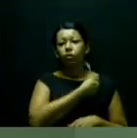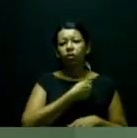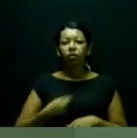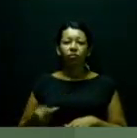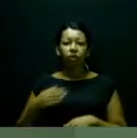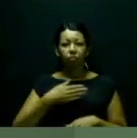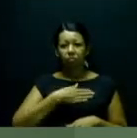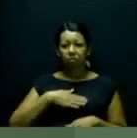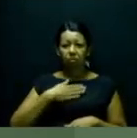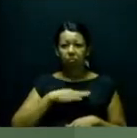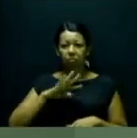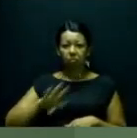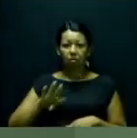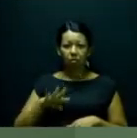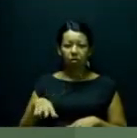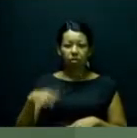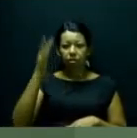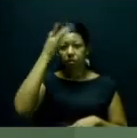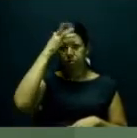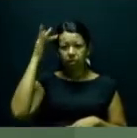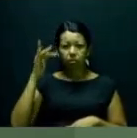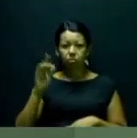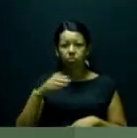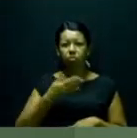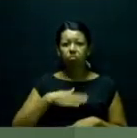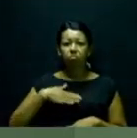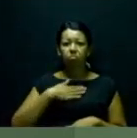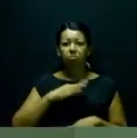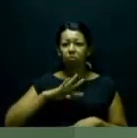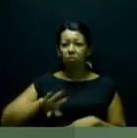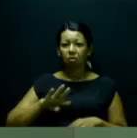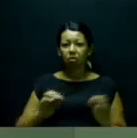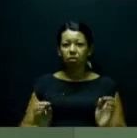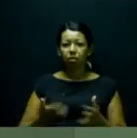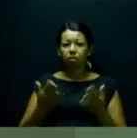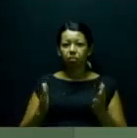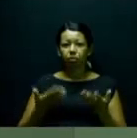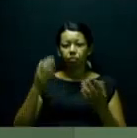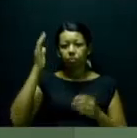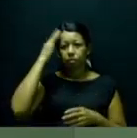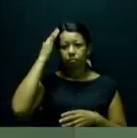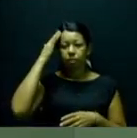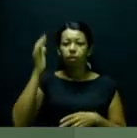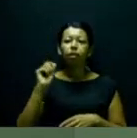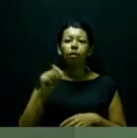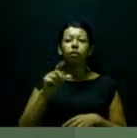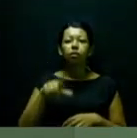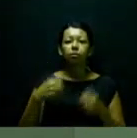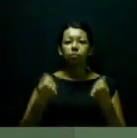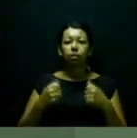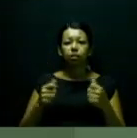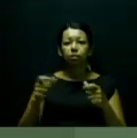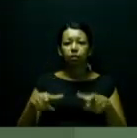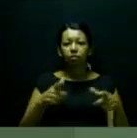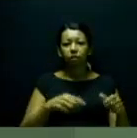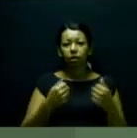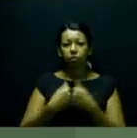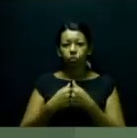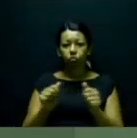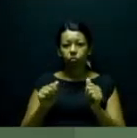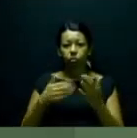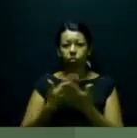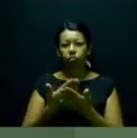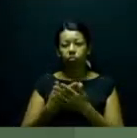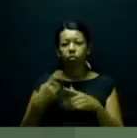e que desrespeita. Porque se gostasse de pobre, saberiam que aqueles que pleiteiam a vaga no ônibus dos estudantes,